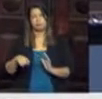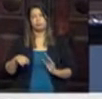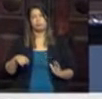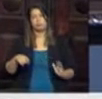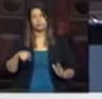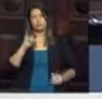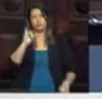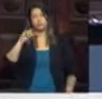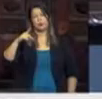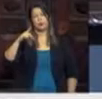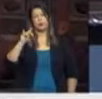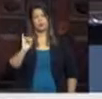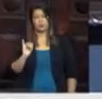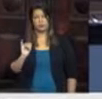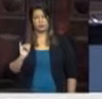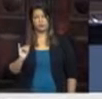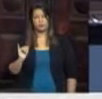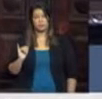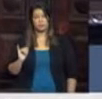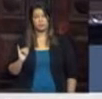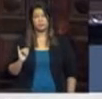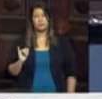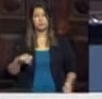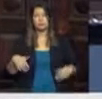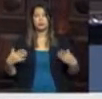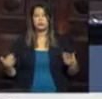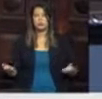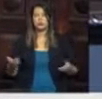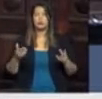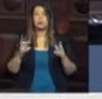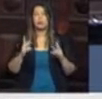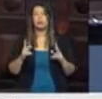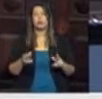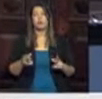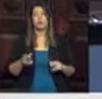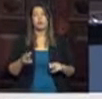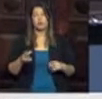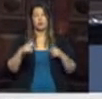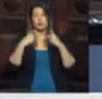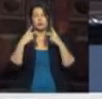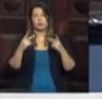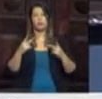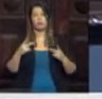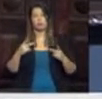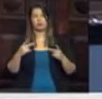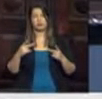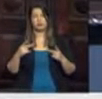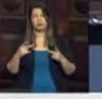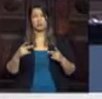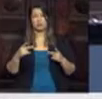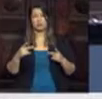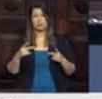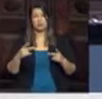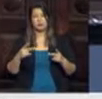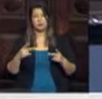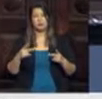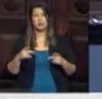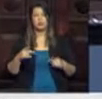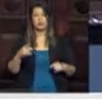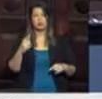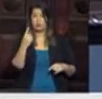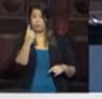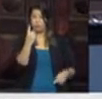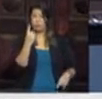vezes. É o caso, volto a dizer, das desonerações. Desonera um